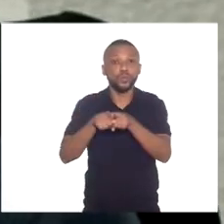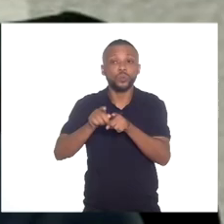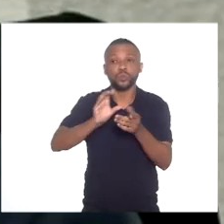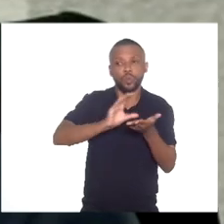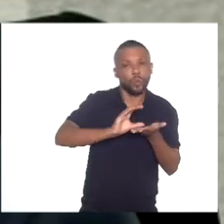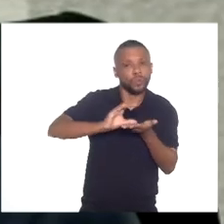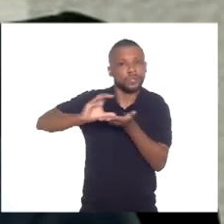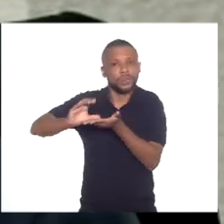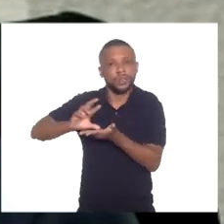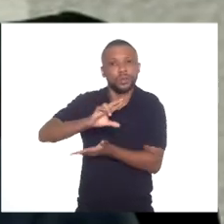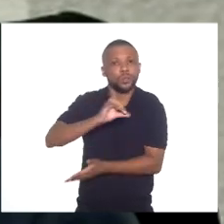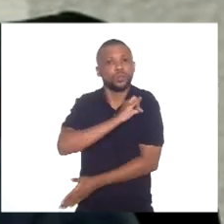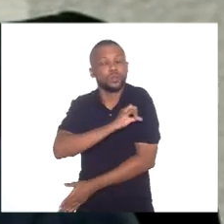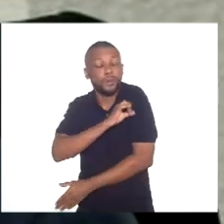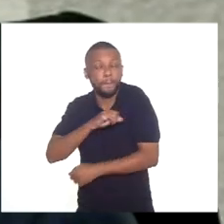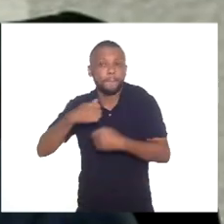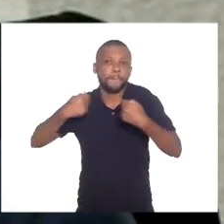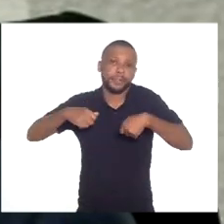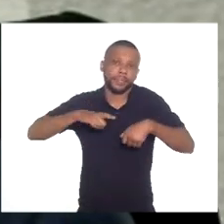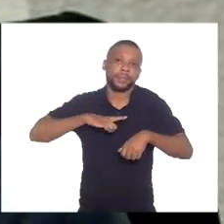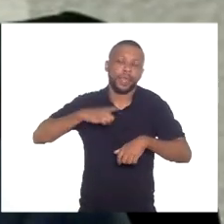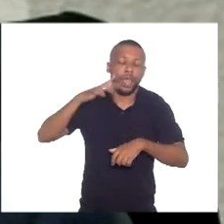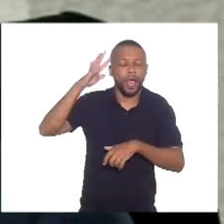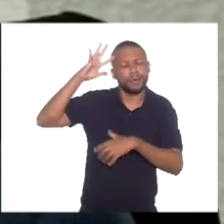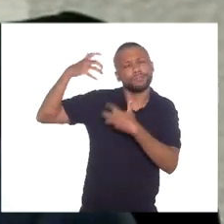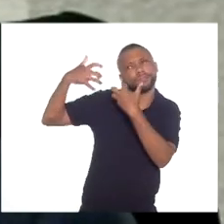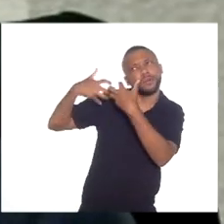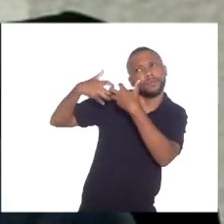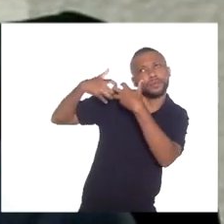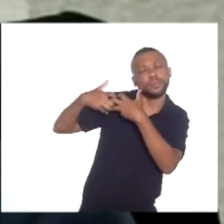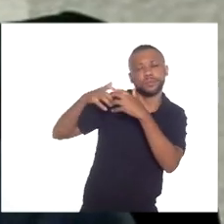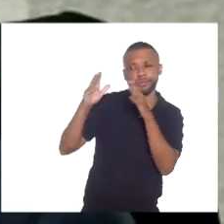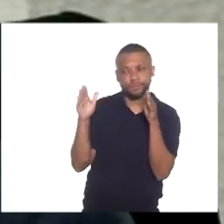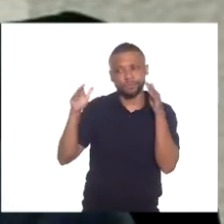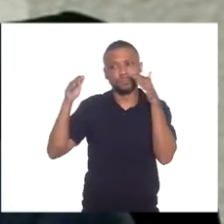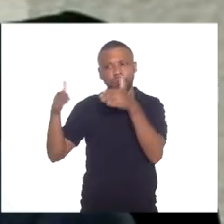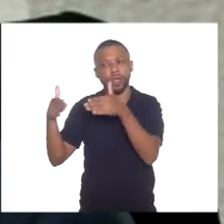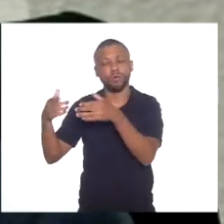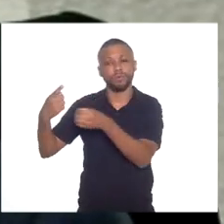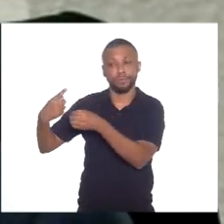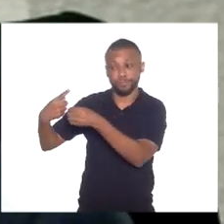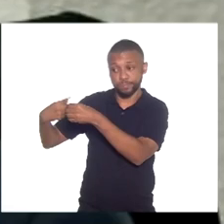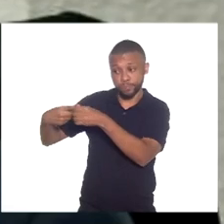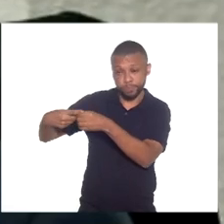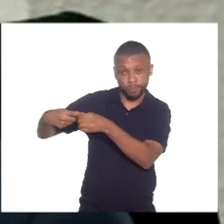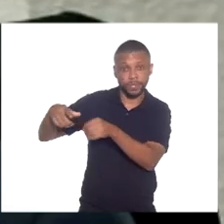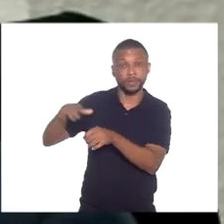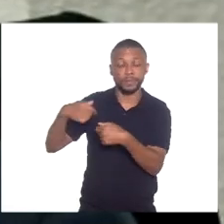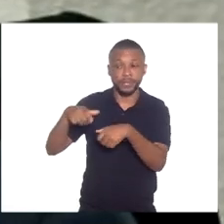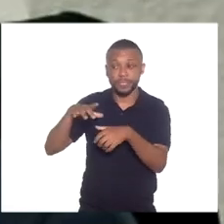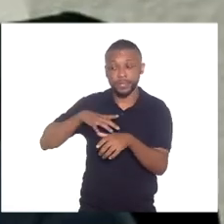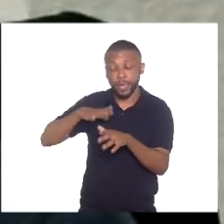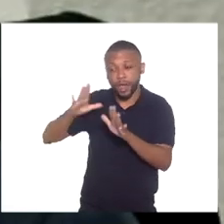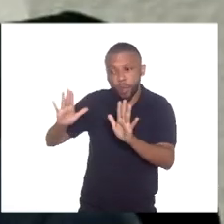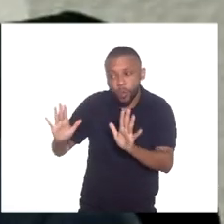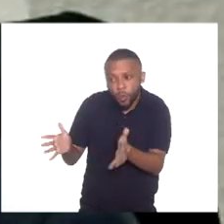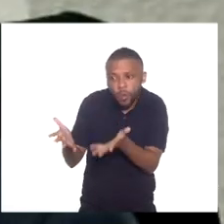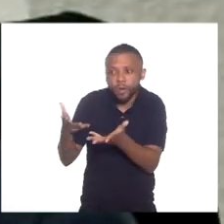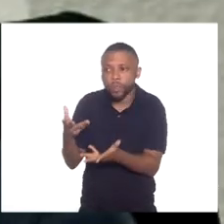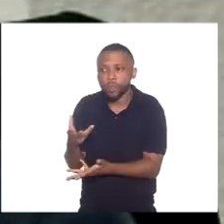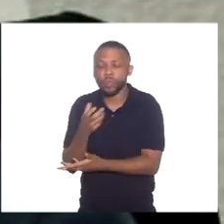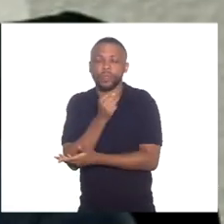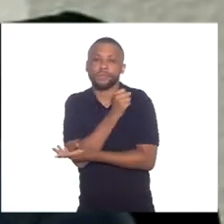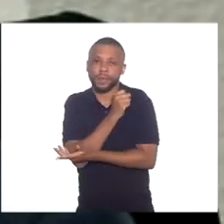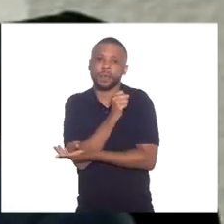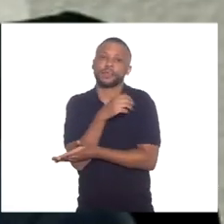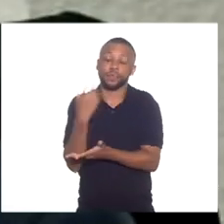mais reflexão regional e a gente precisa tirar ele dessa situação em que ele está e que se aprofunda muito